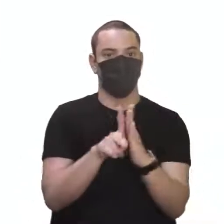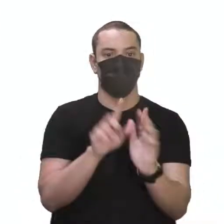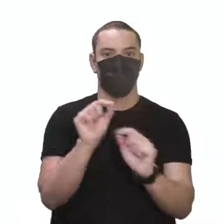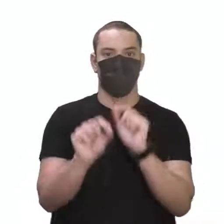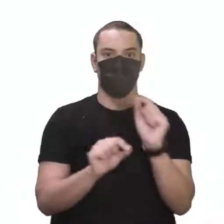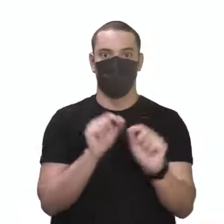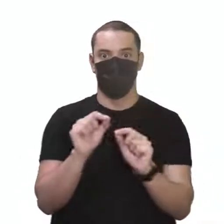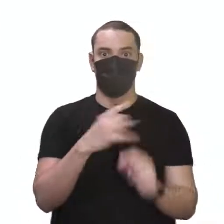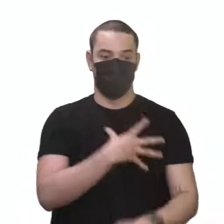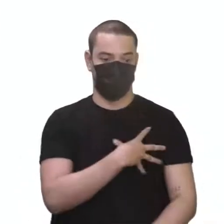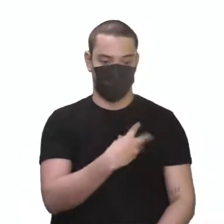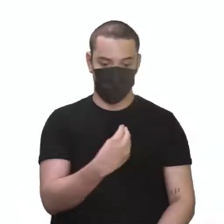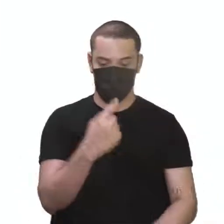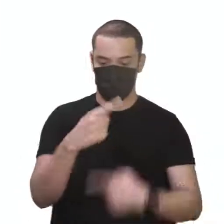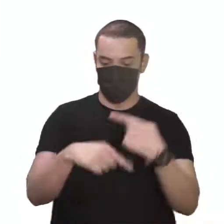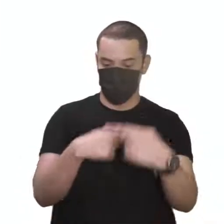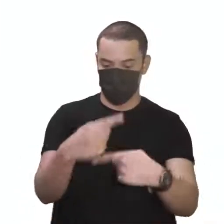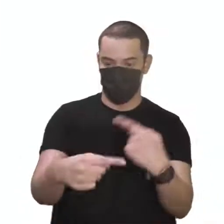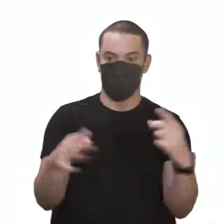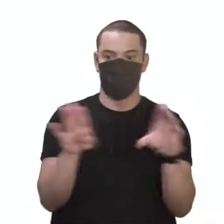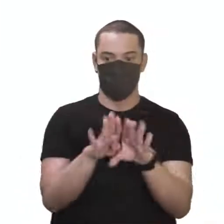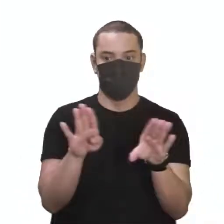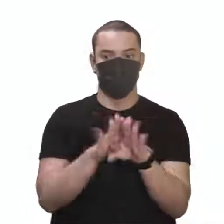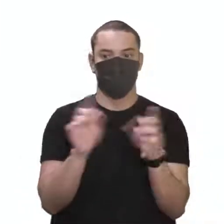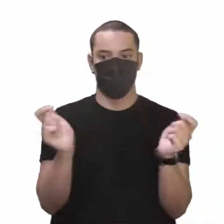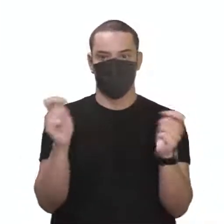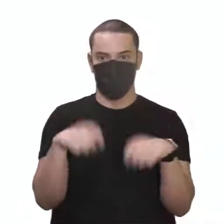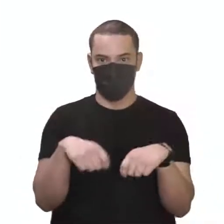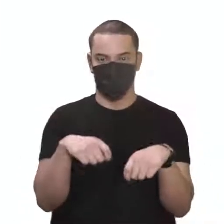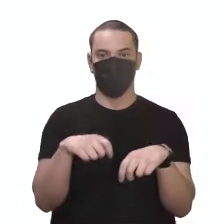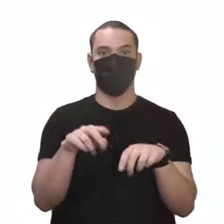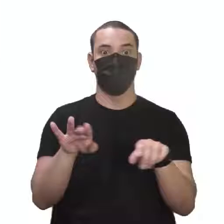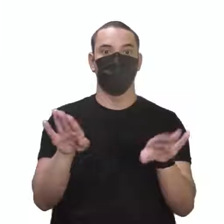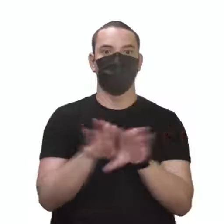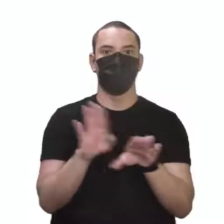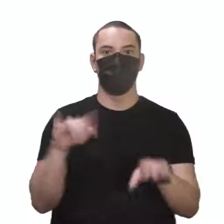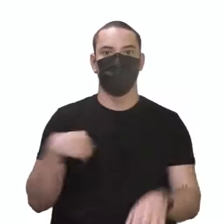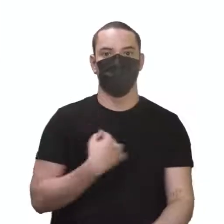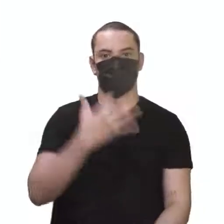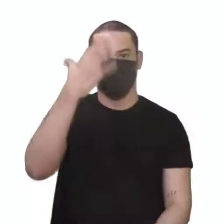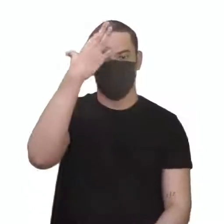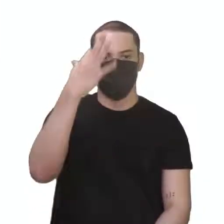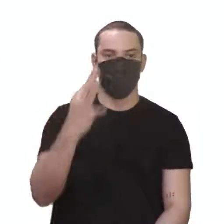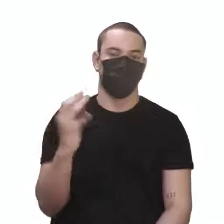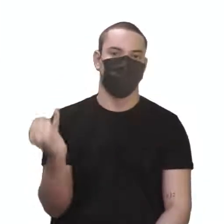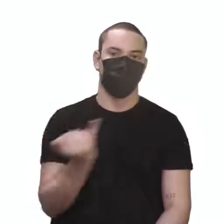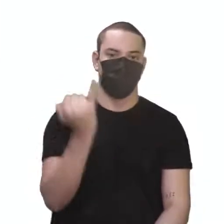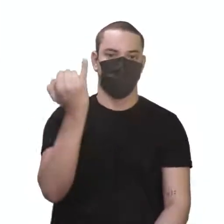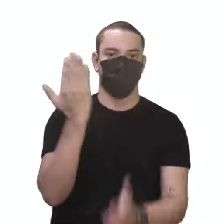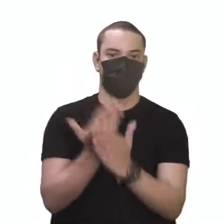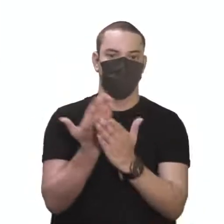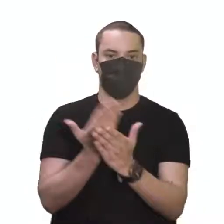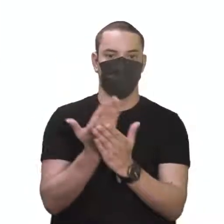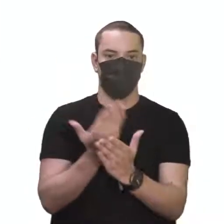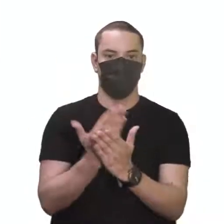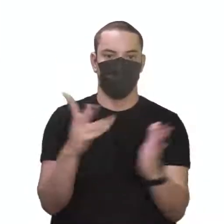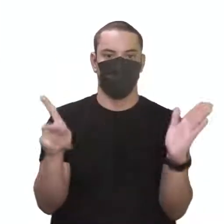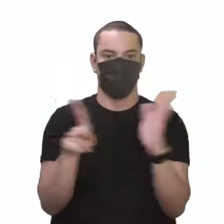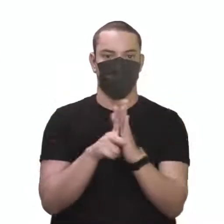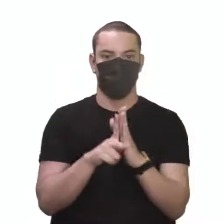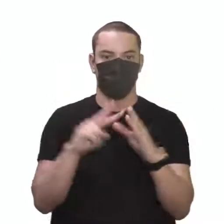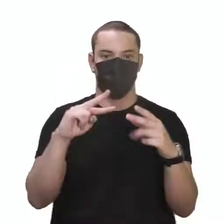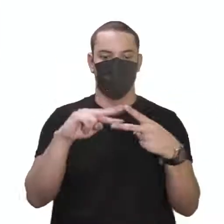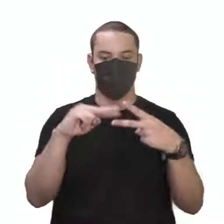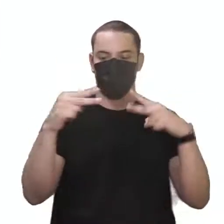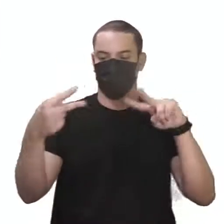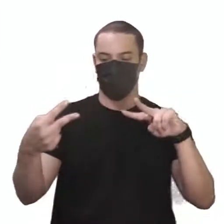seus filhos, para as suas gerações, né? E aí a gente vai compreender a importância do estudo do genoma,